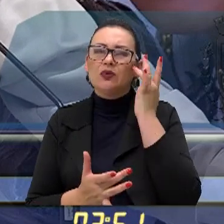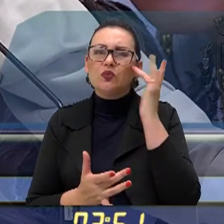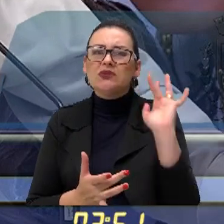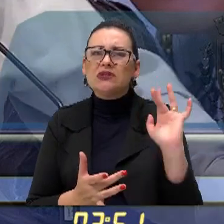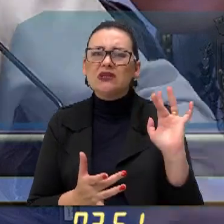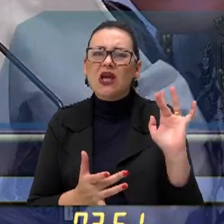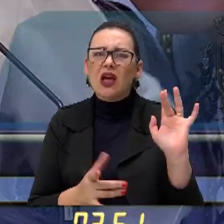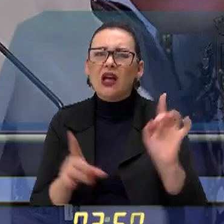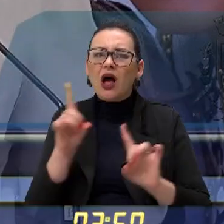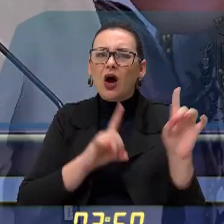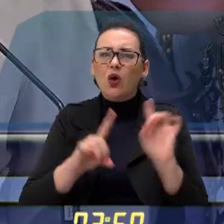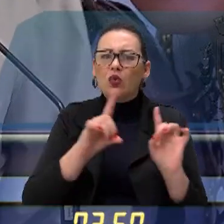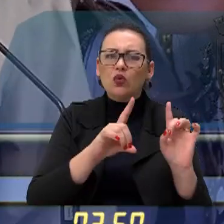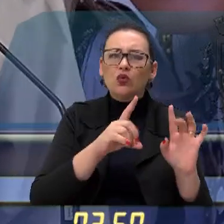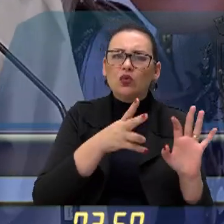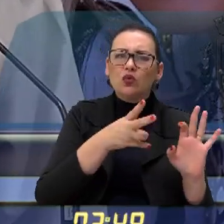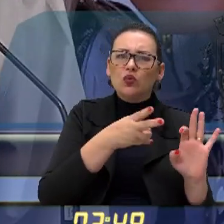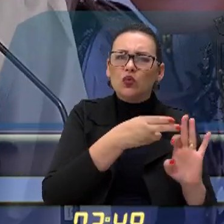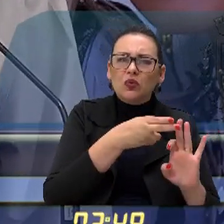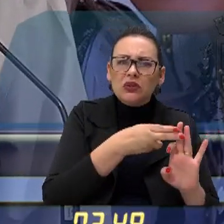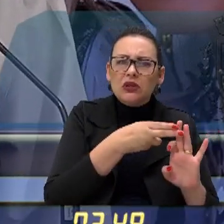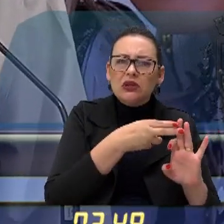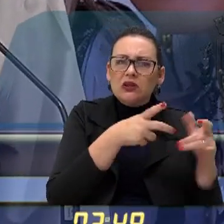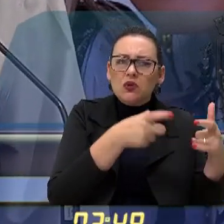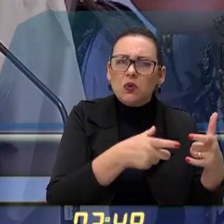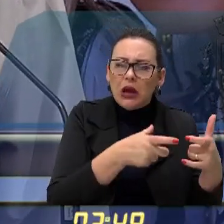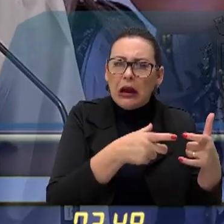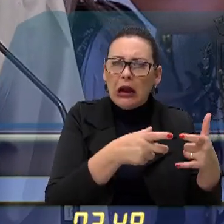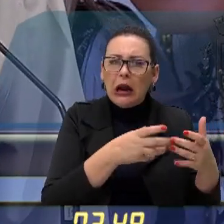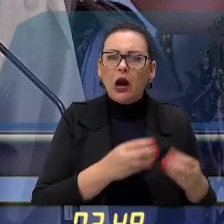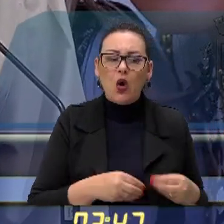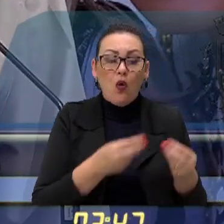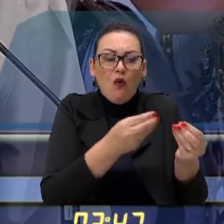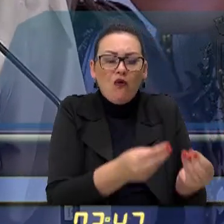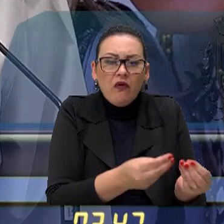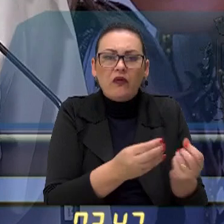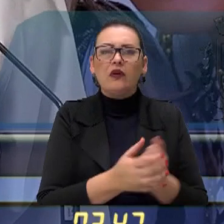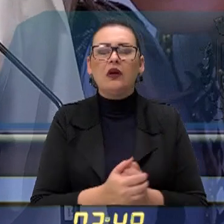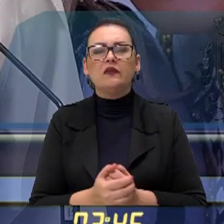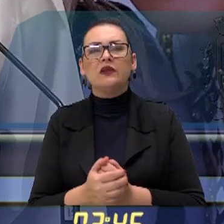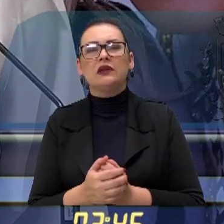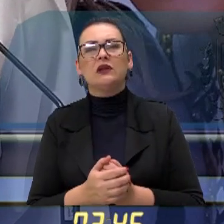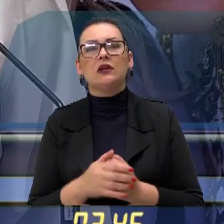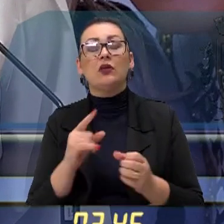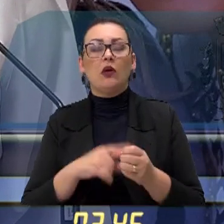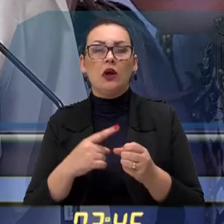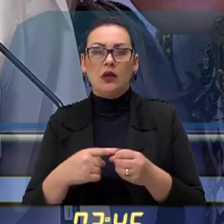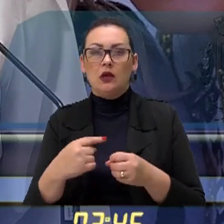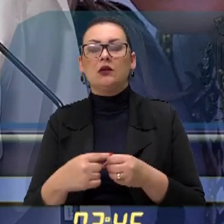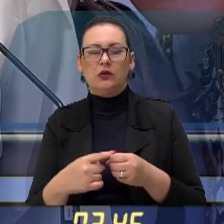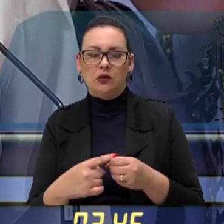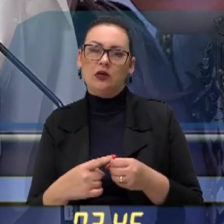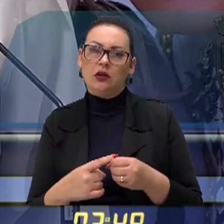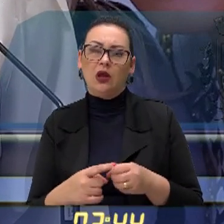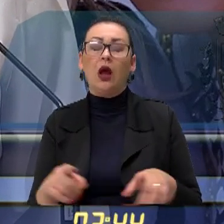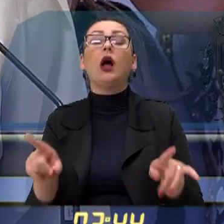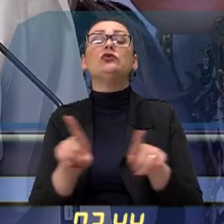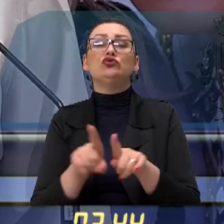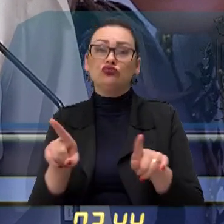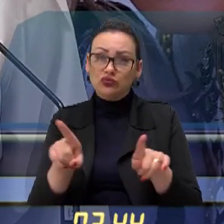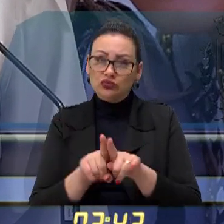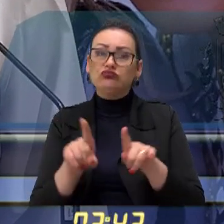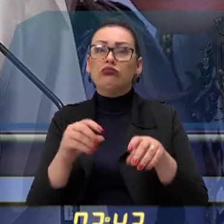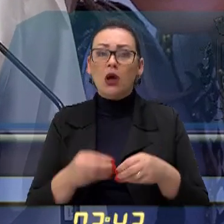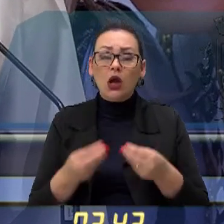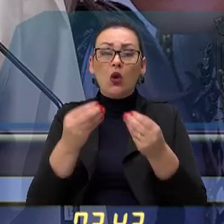Unisc também alguns foram estudar em salas que foram oferecidas. E o município colocou à